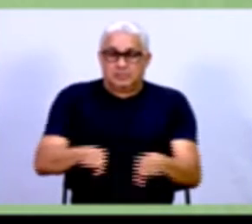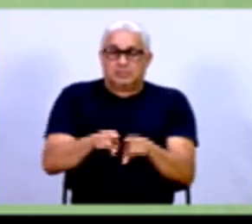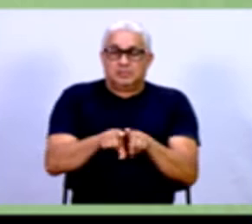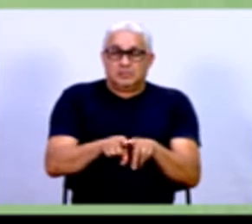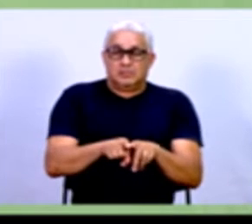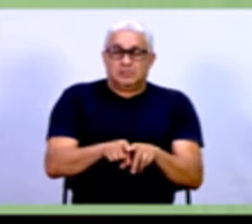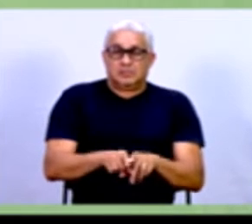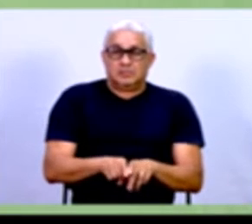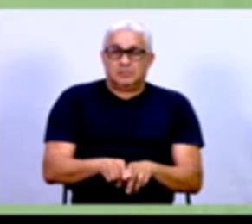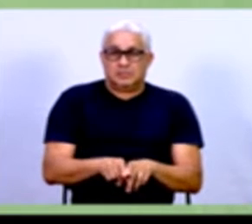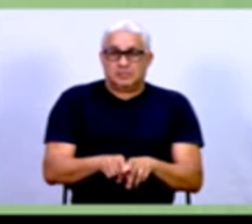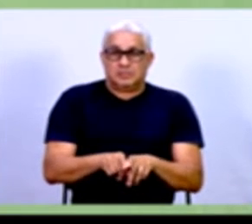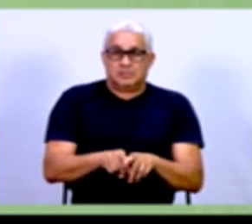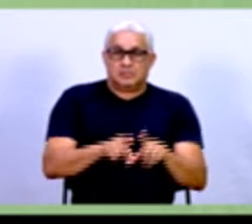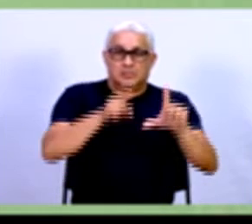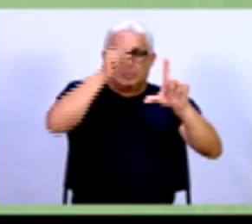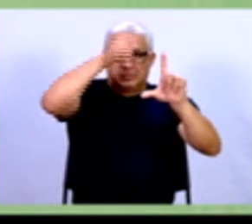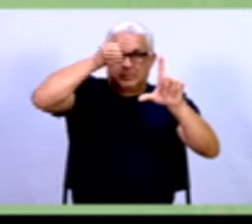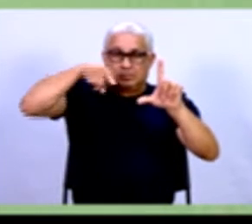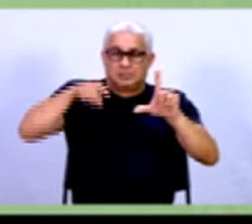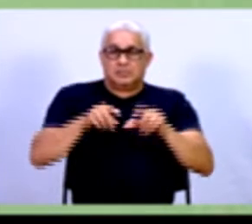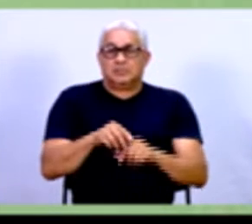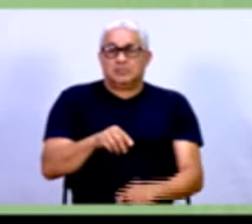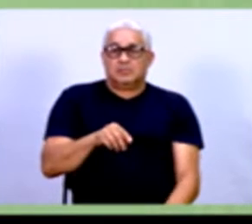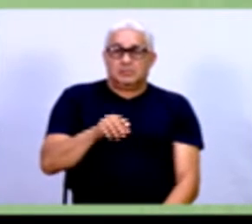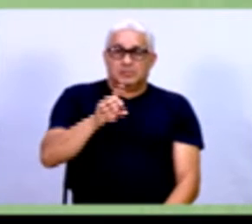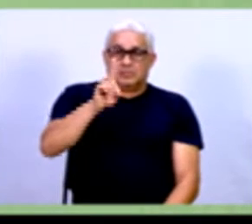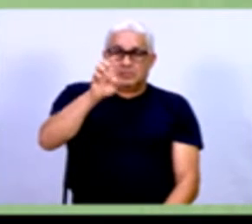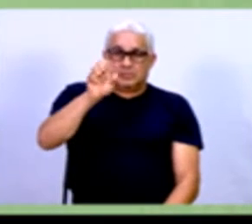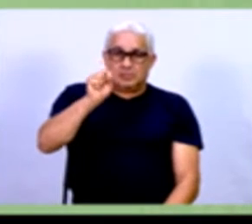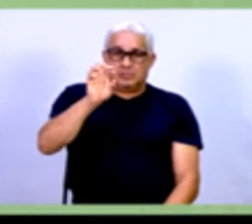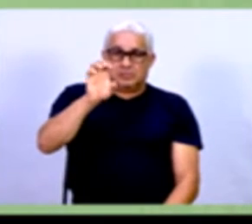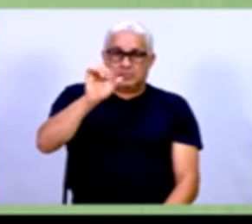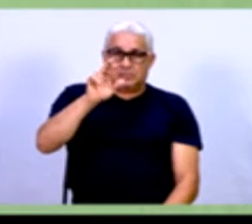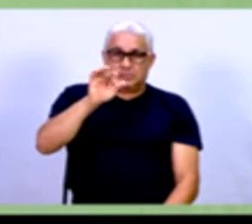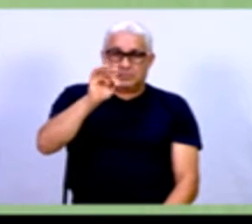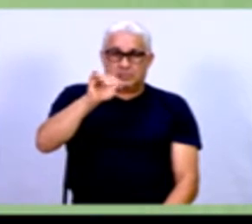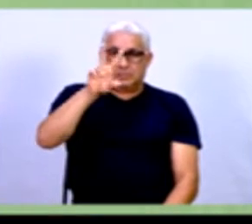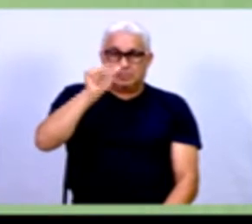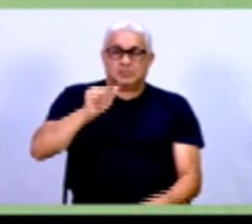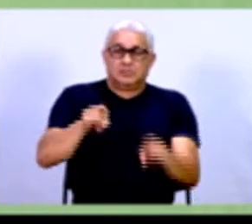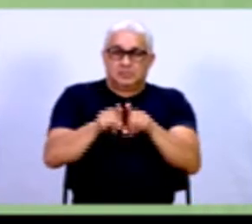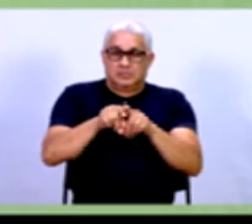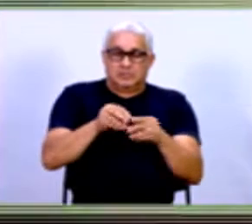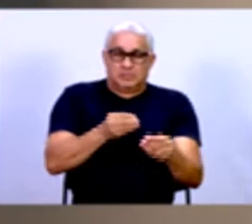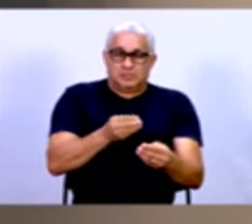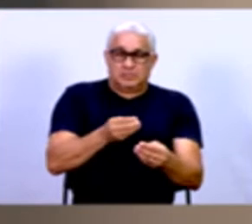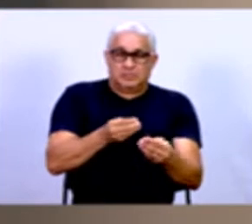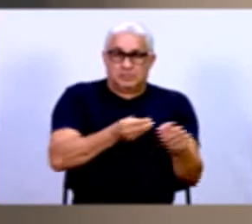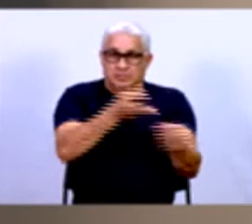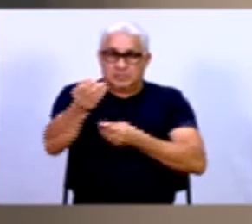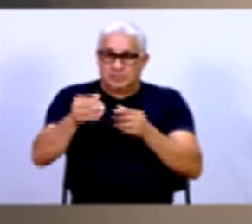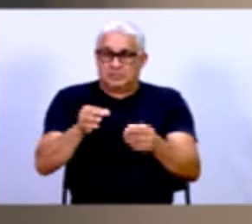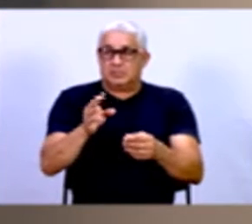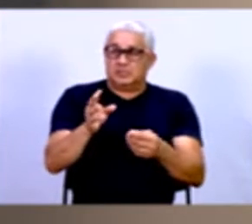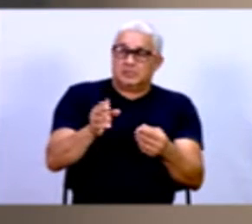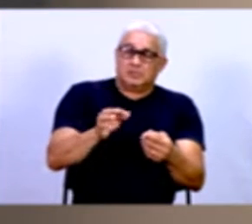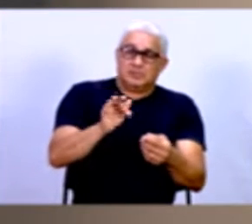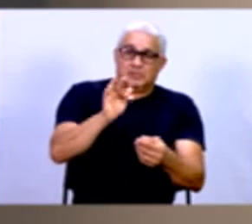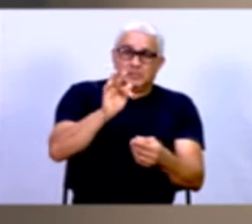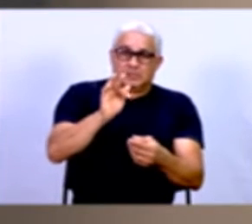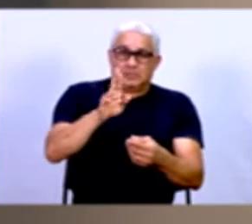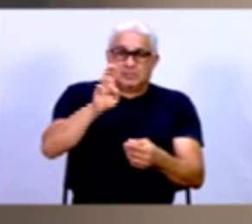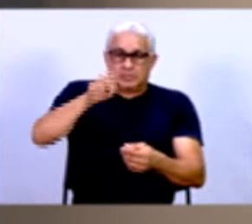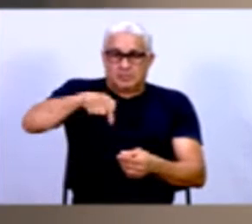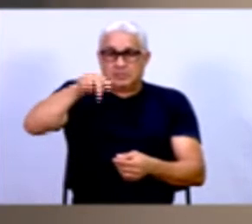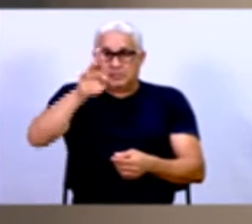Da estatística descritiva, ramos da estatística e distribuição de frequências. Então, nossos cálculos hoje vai entrar